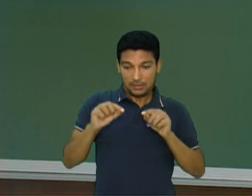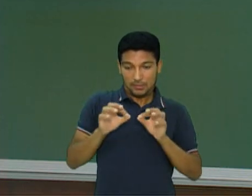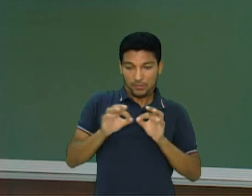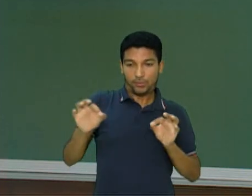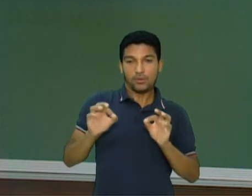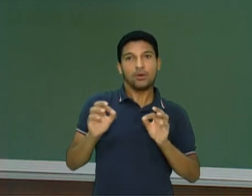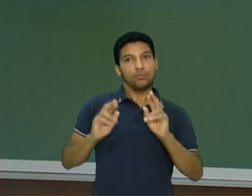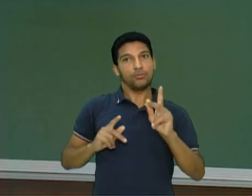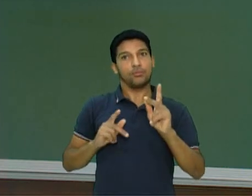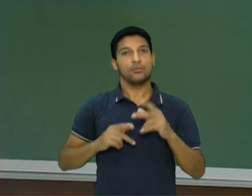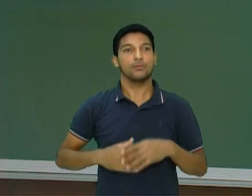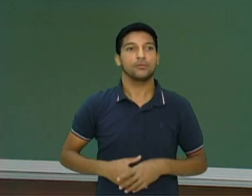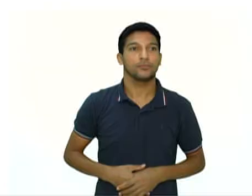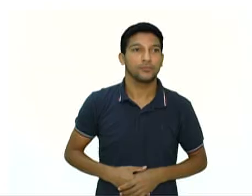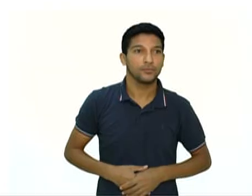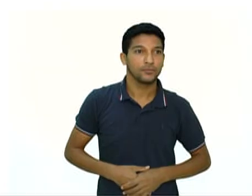aí